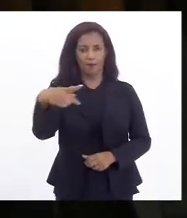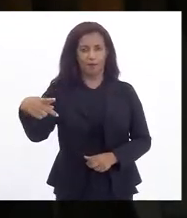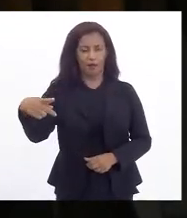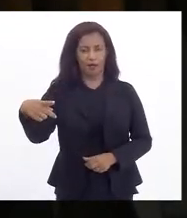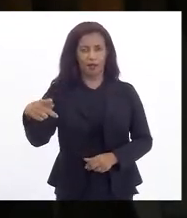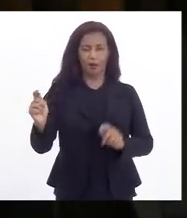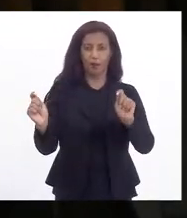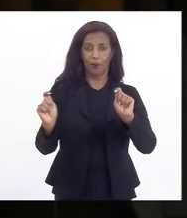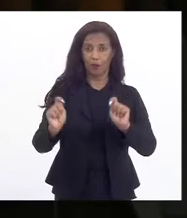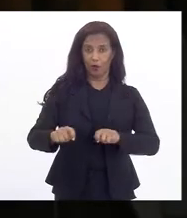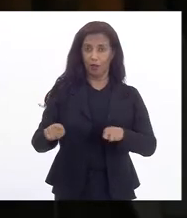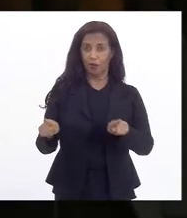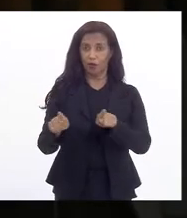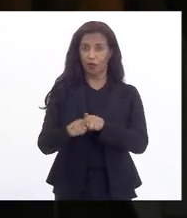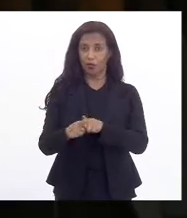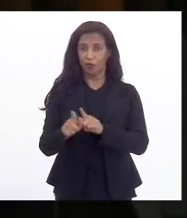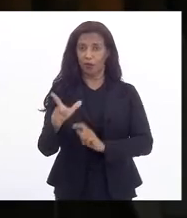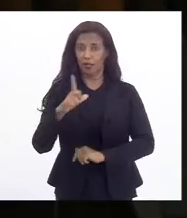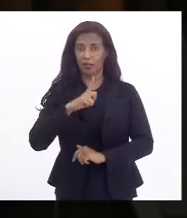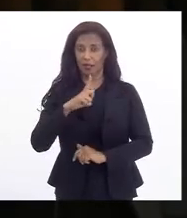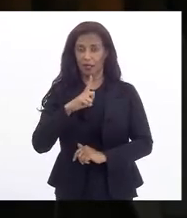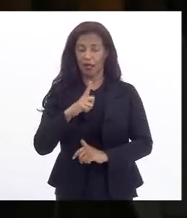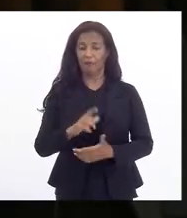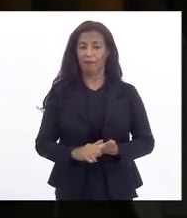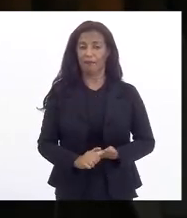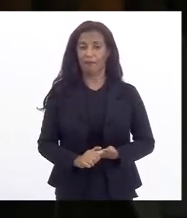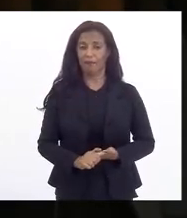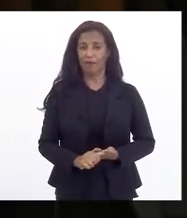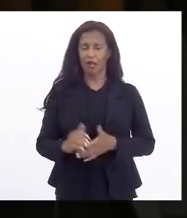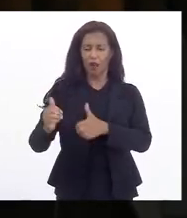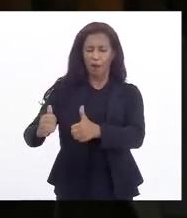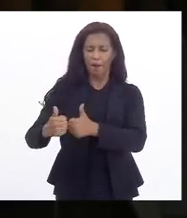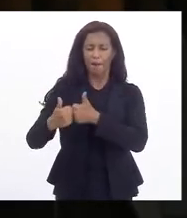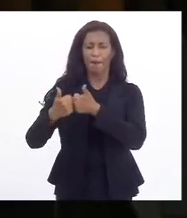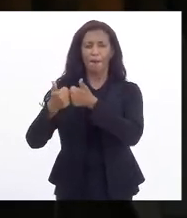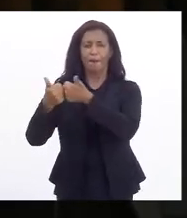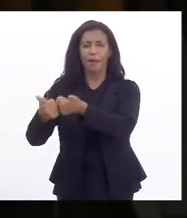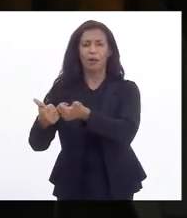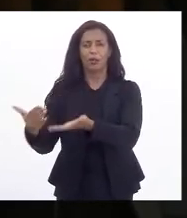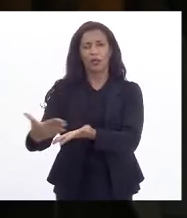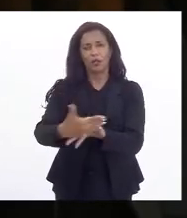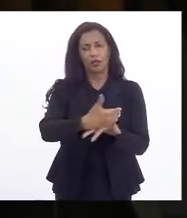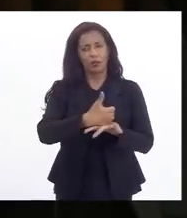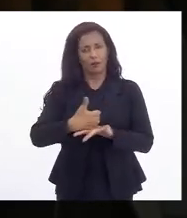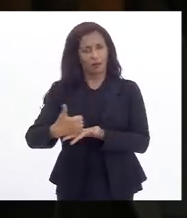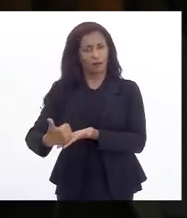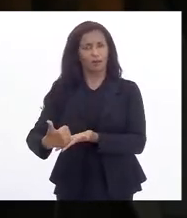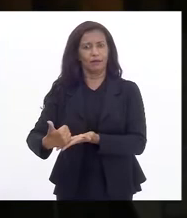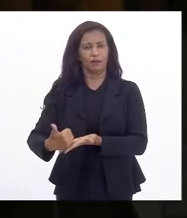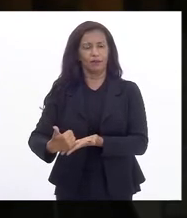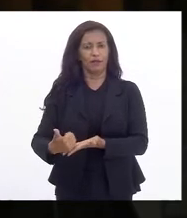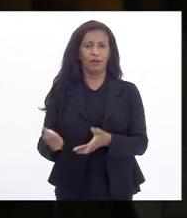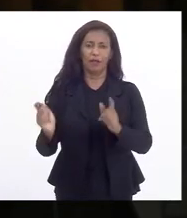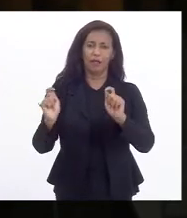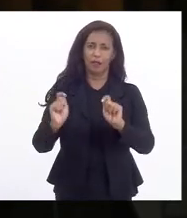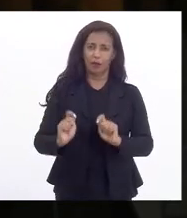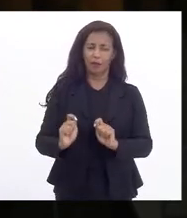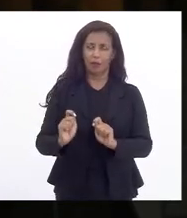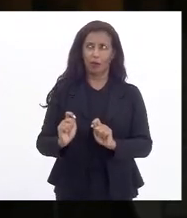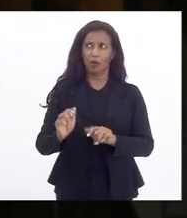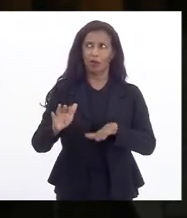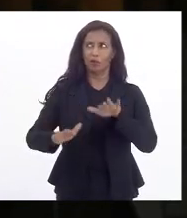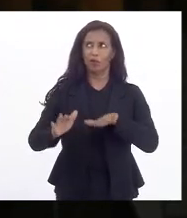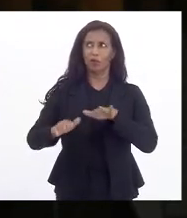nós podemos também vir a ter uma melhoria de arrecadação que pode